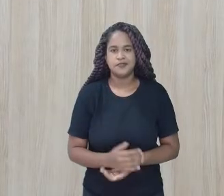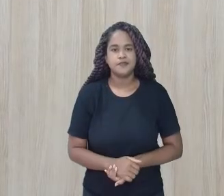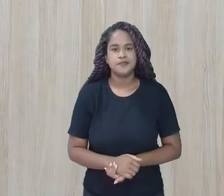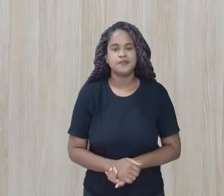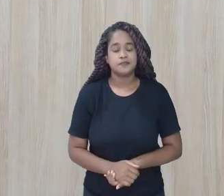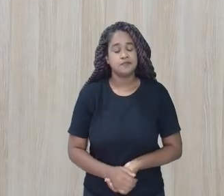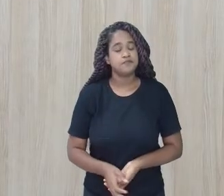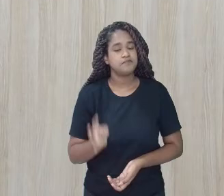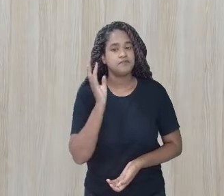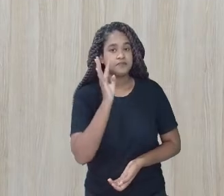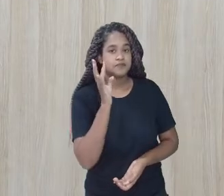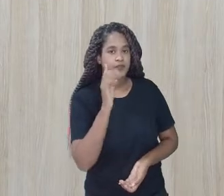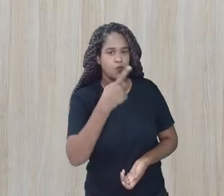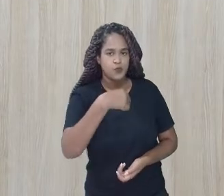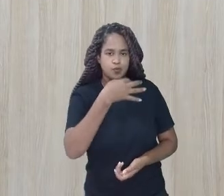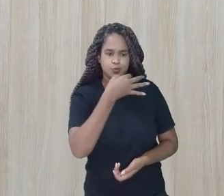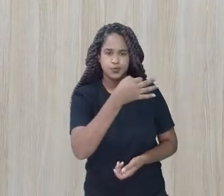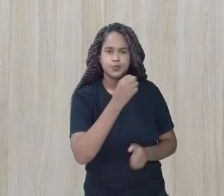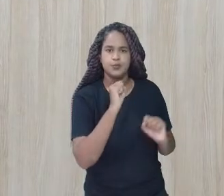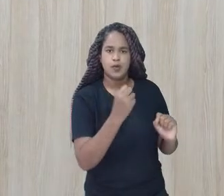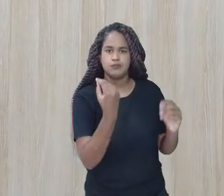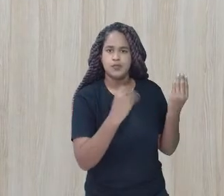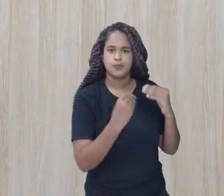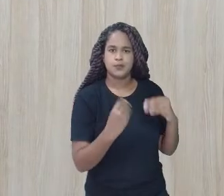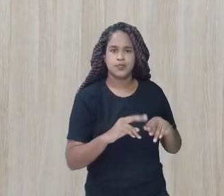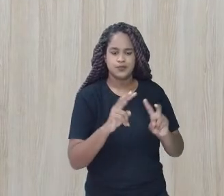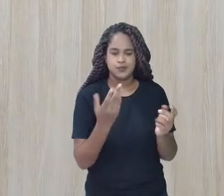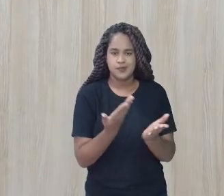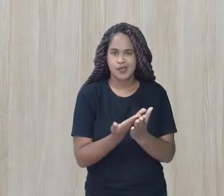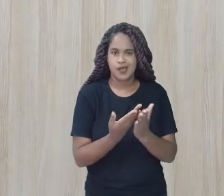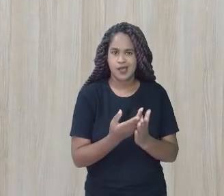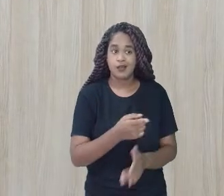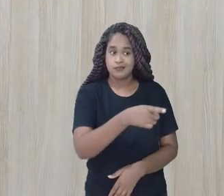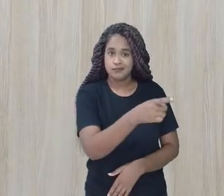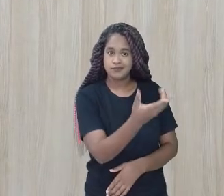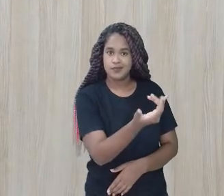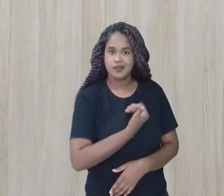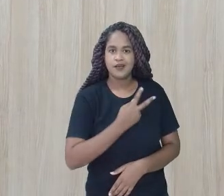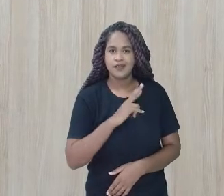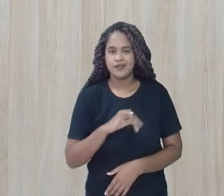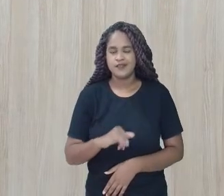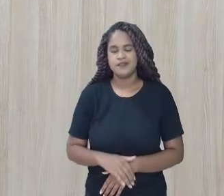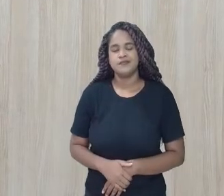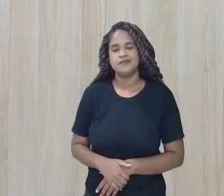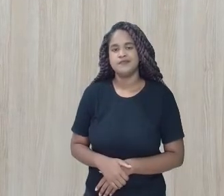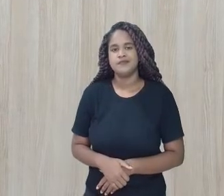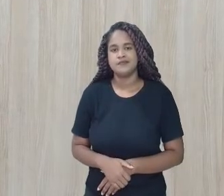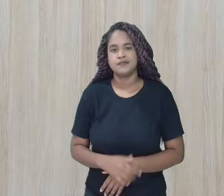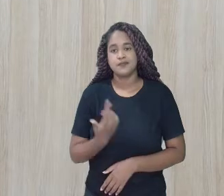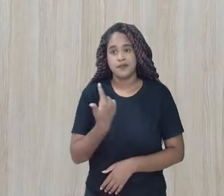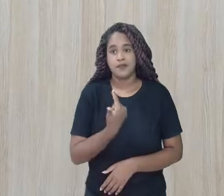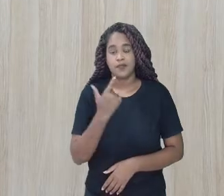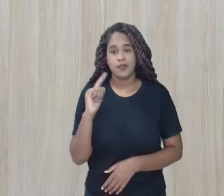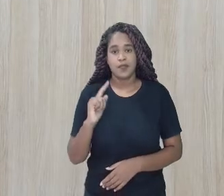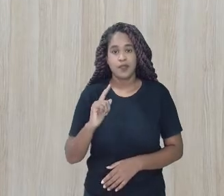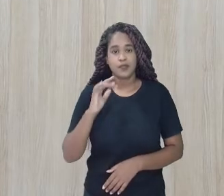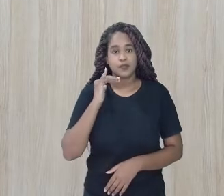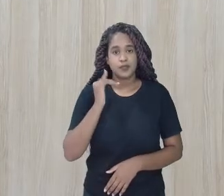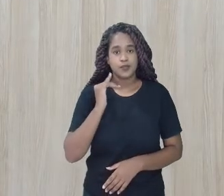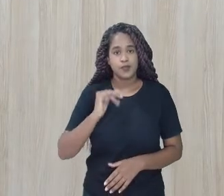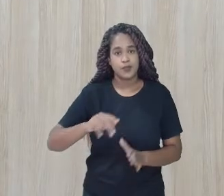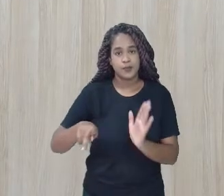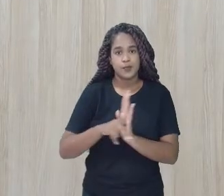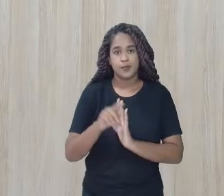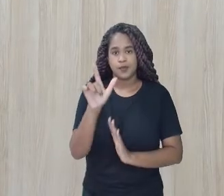professora Adriana o que vocês quiserem sobre a aula que ela vai passar para mim, tá certo? Ó, outra obra literária que também